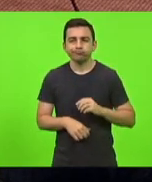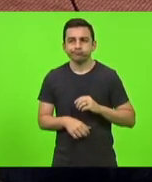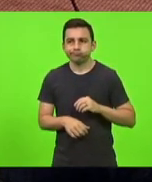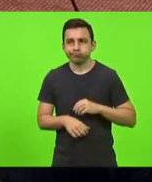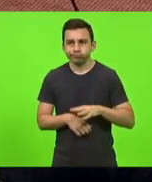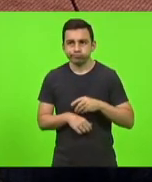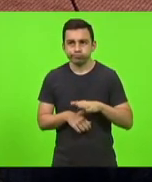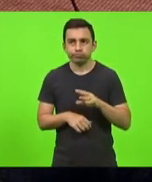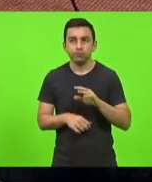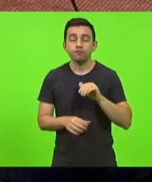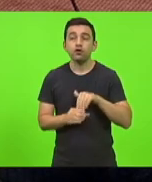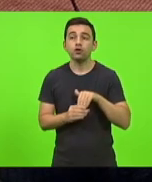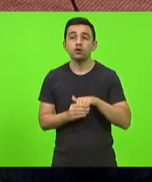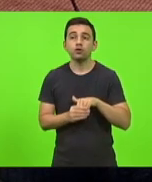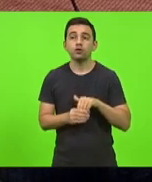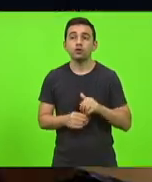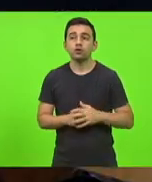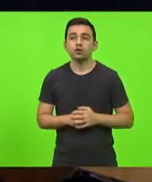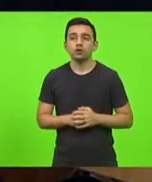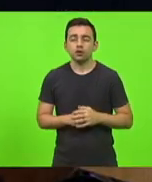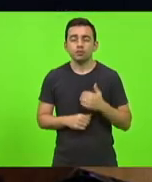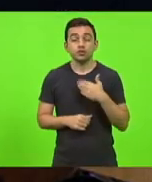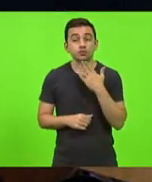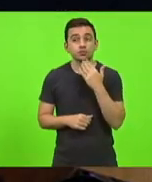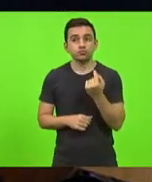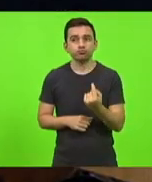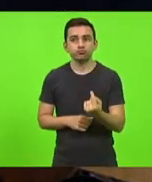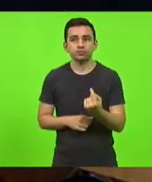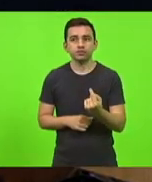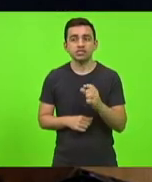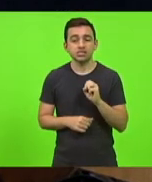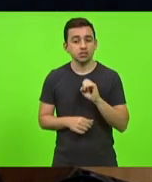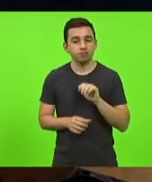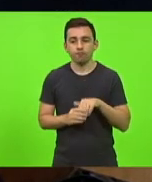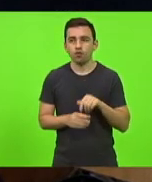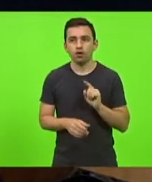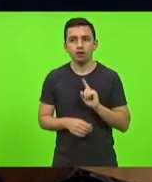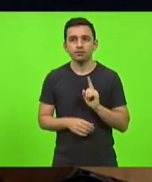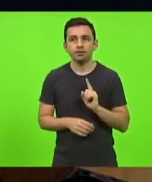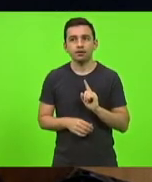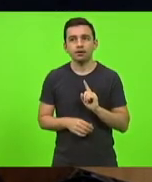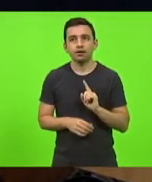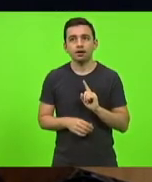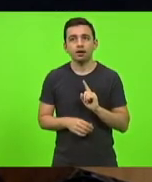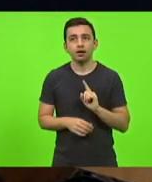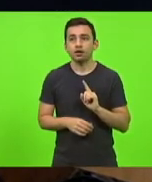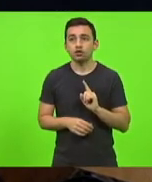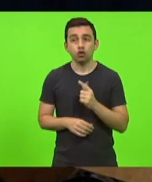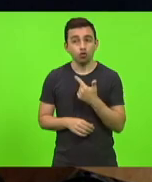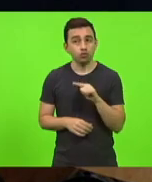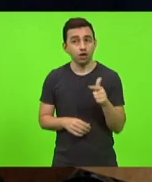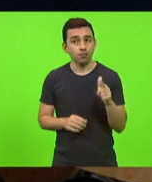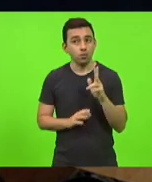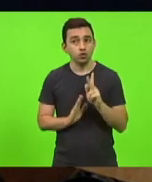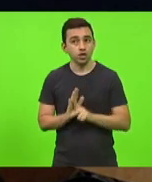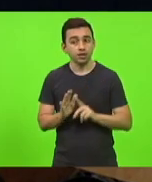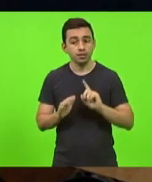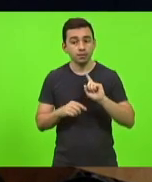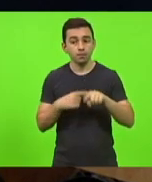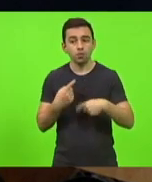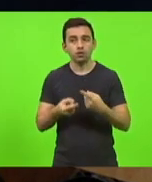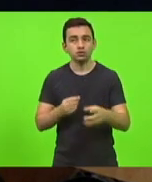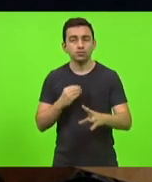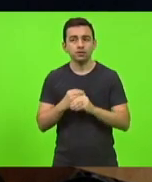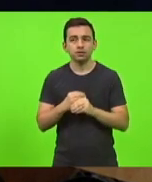Milton Schaefer. Pedi voto 1, porque se não votarmos agora, não vai ter projeto para fazer emenda e não vai